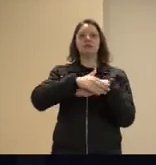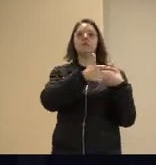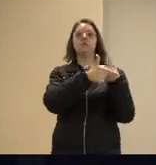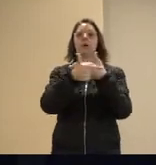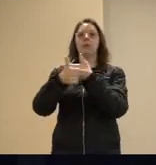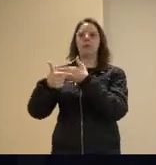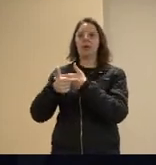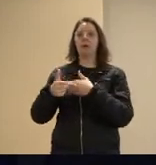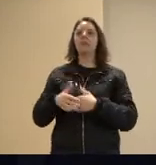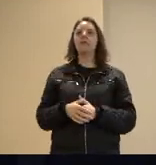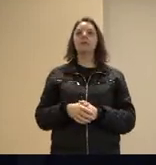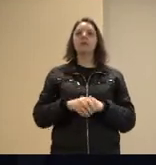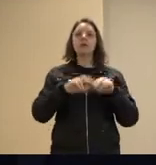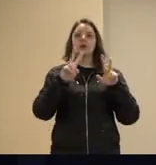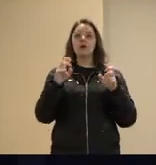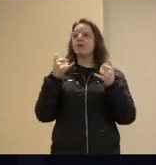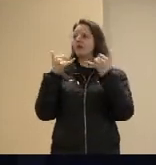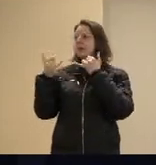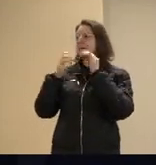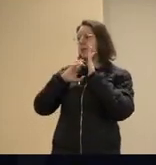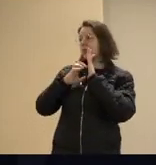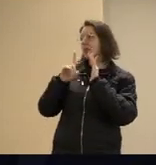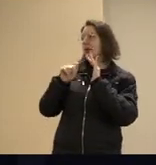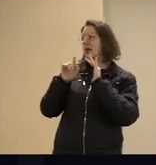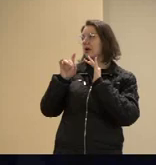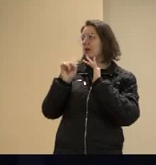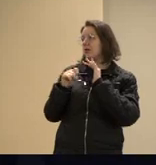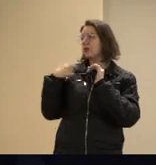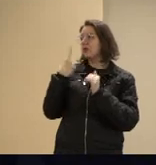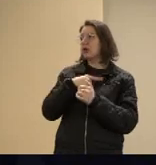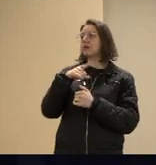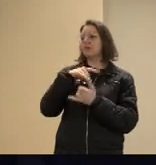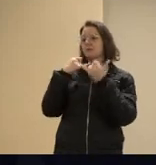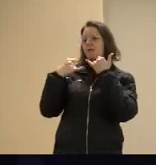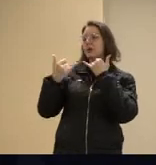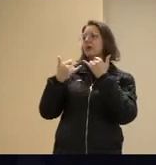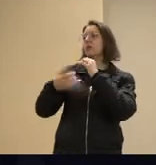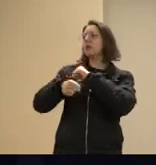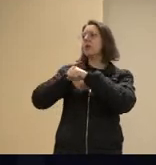relação aos dados, a gente tem os dados do ano passado.